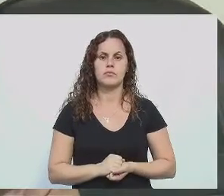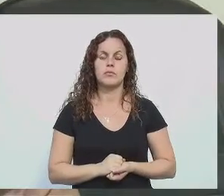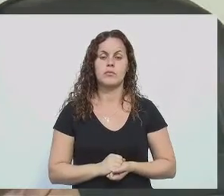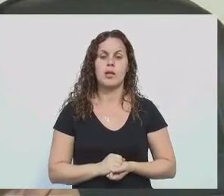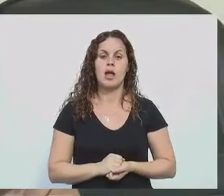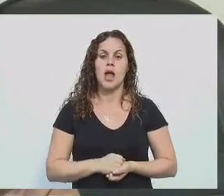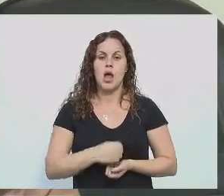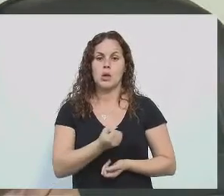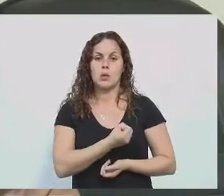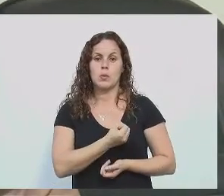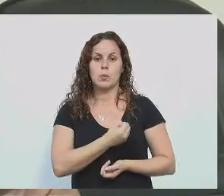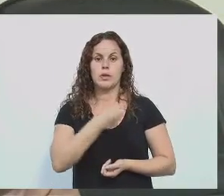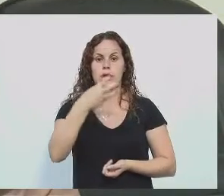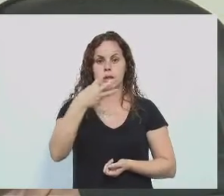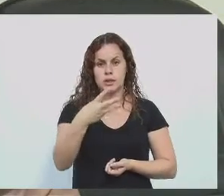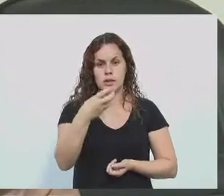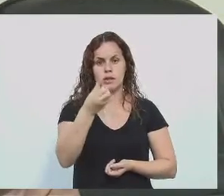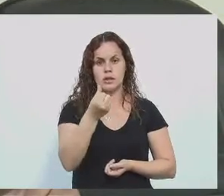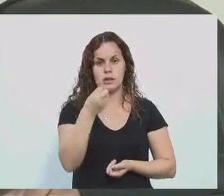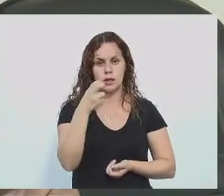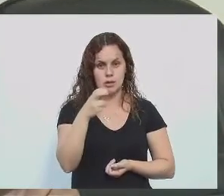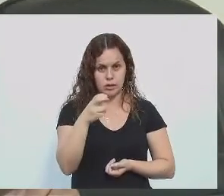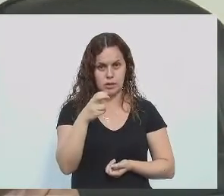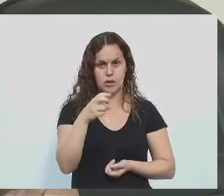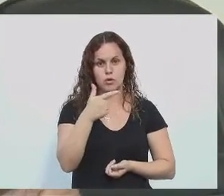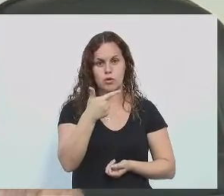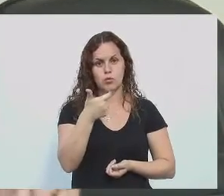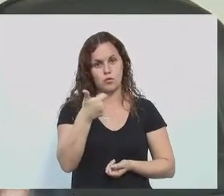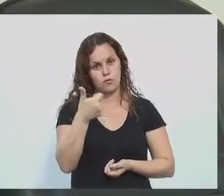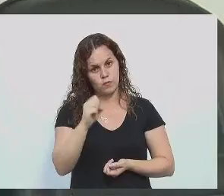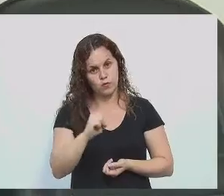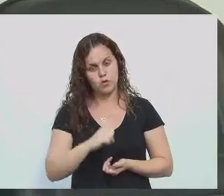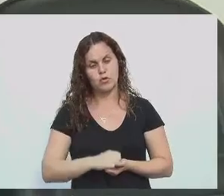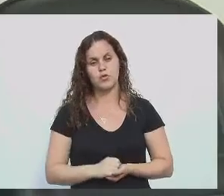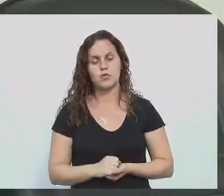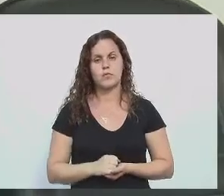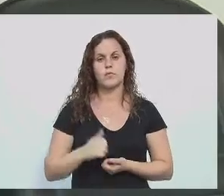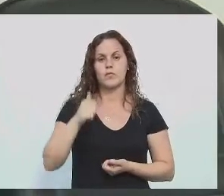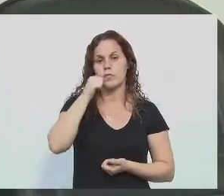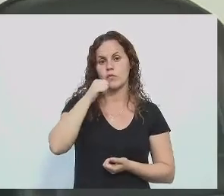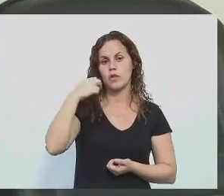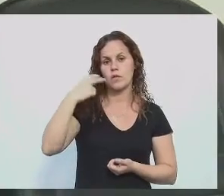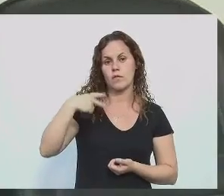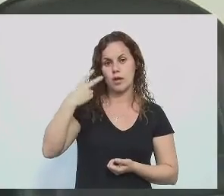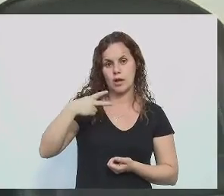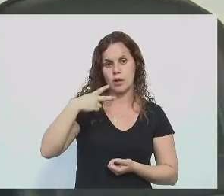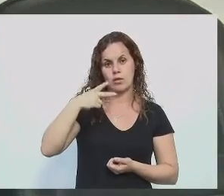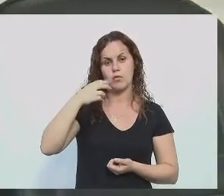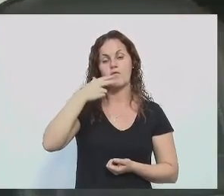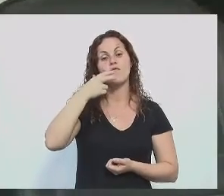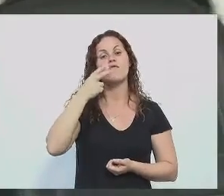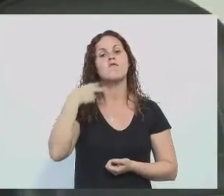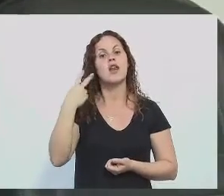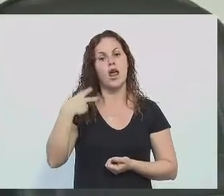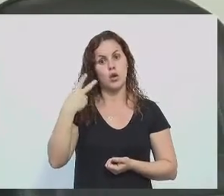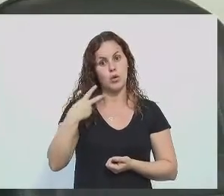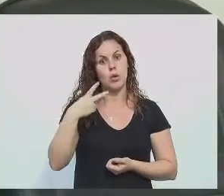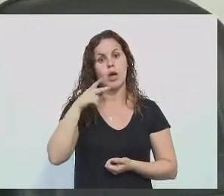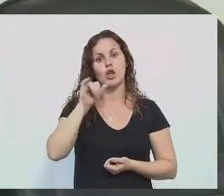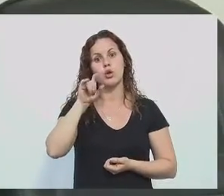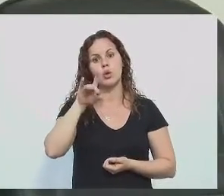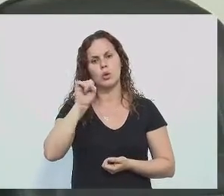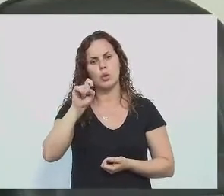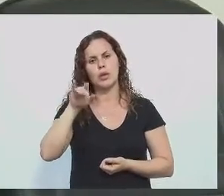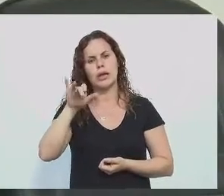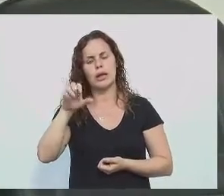Indicação 365 de 2020. Vereador Antônio Elias Cardoso, seja informado a